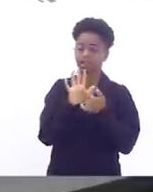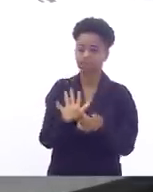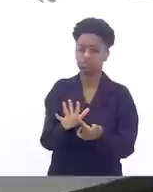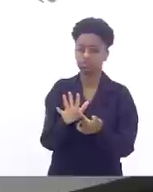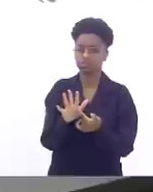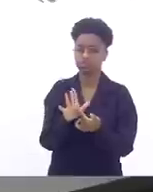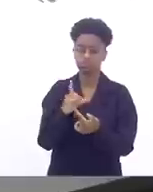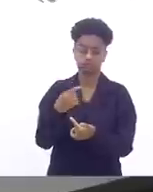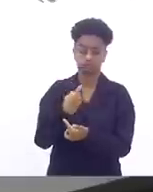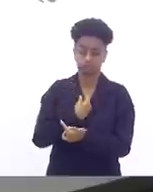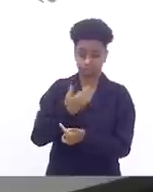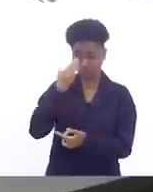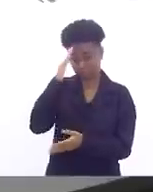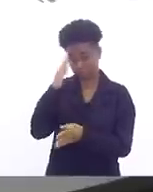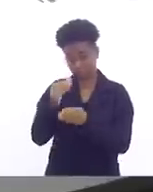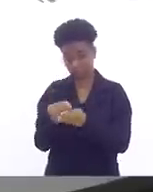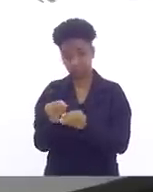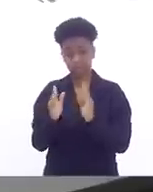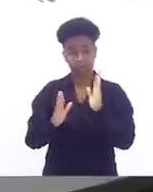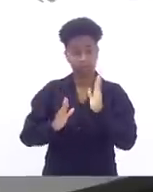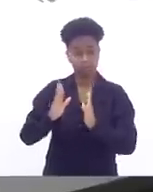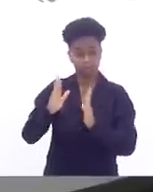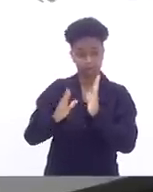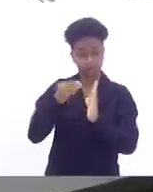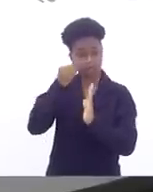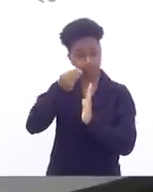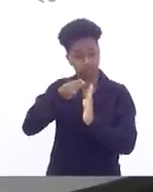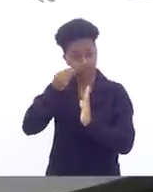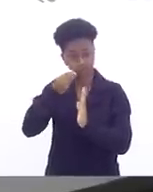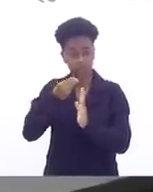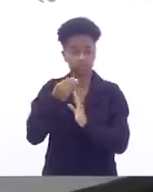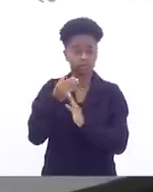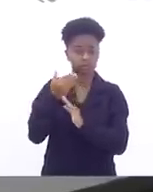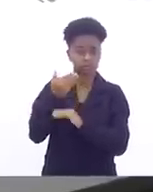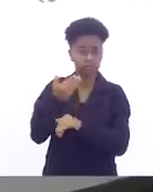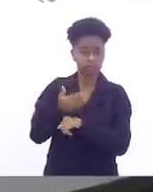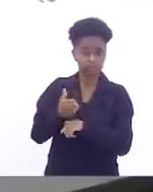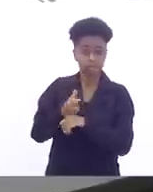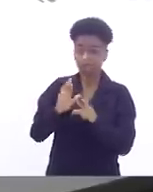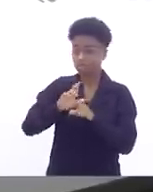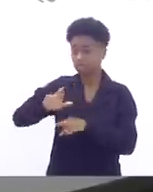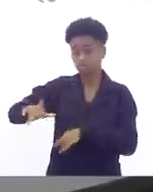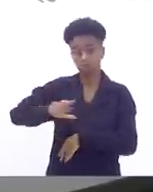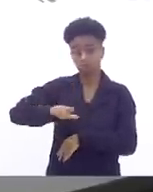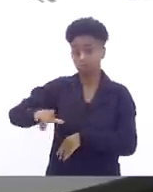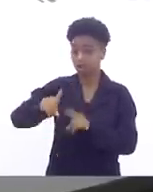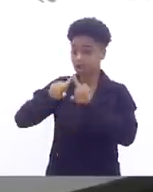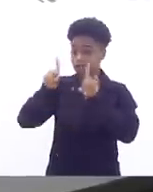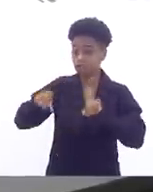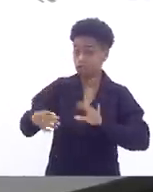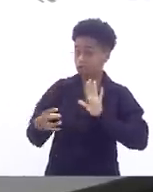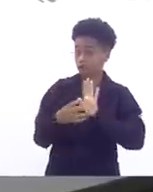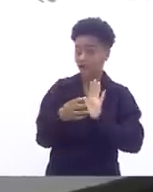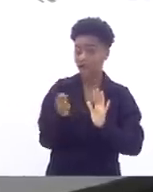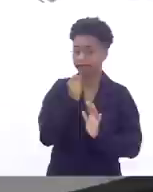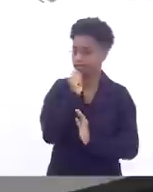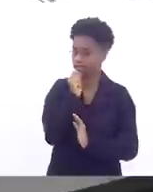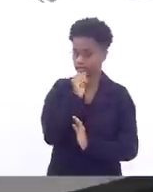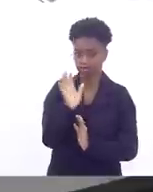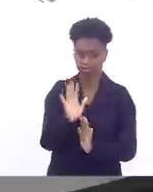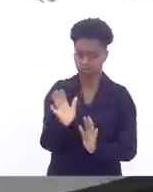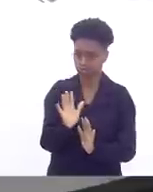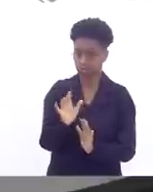O entende-se que o estágio experimental o servidor não era servidor efetivo ainda né